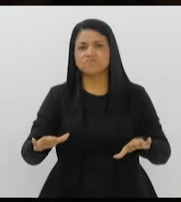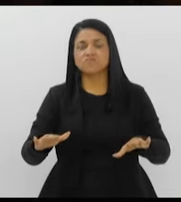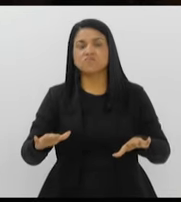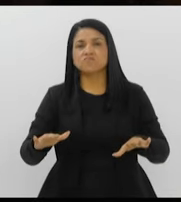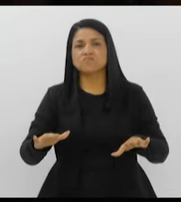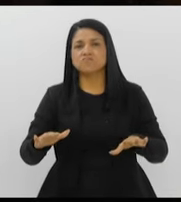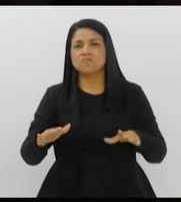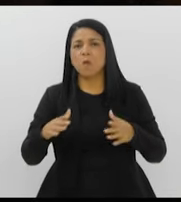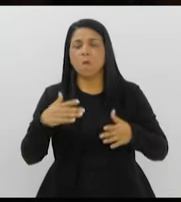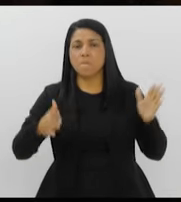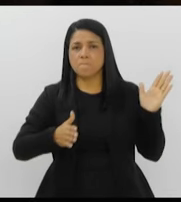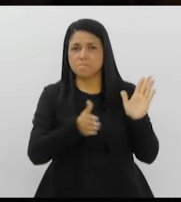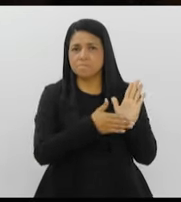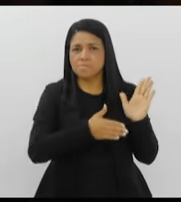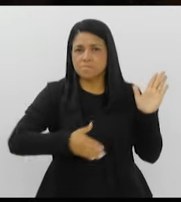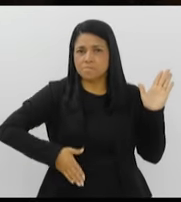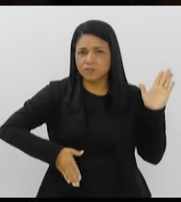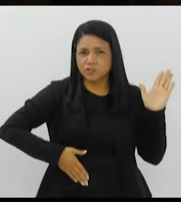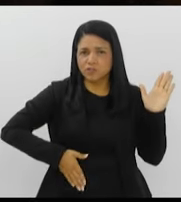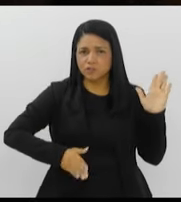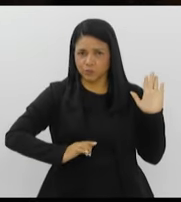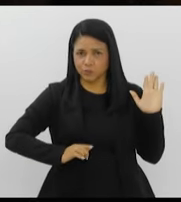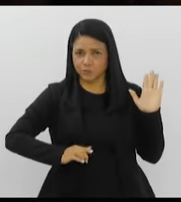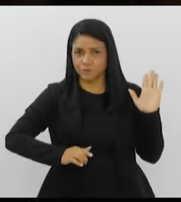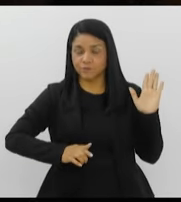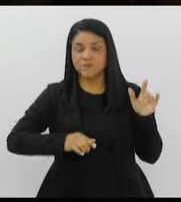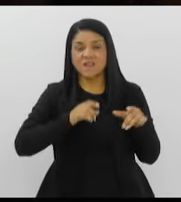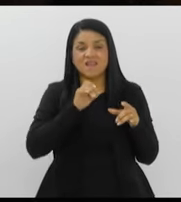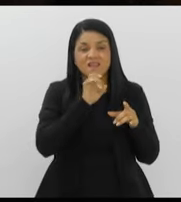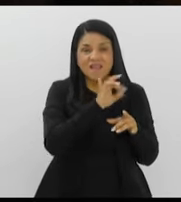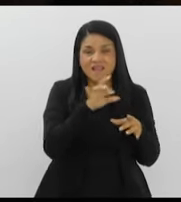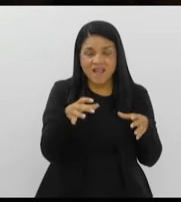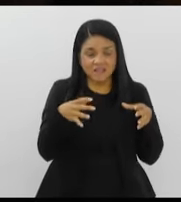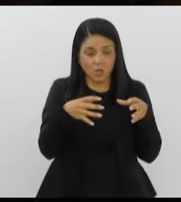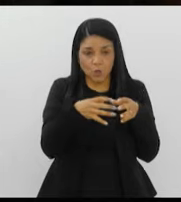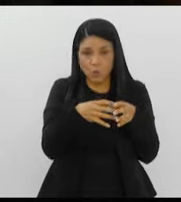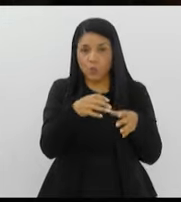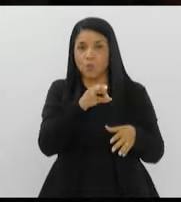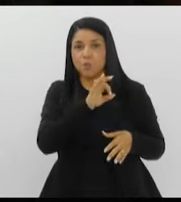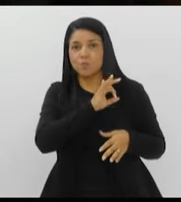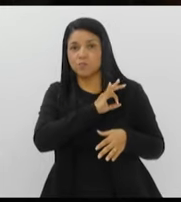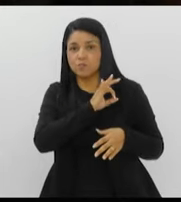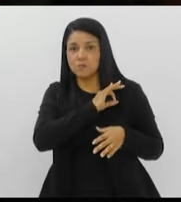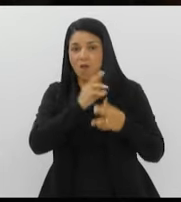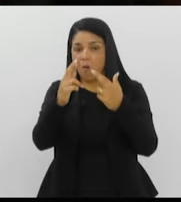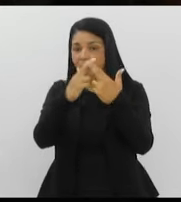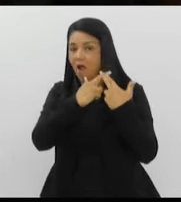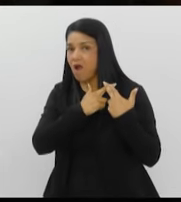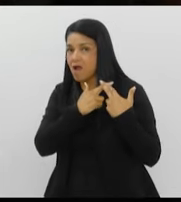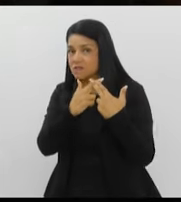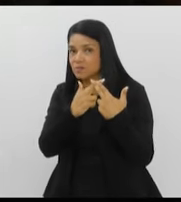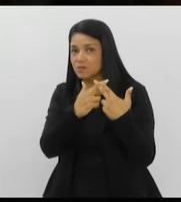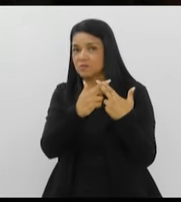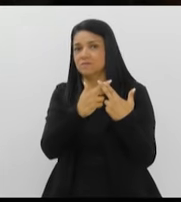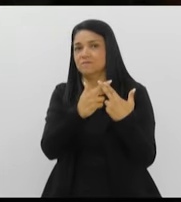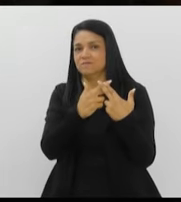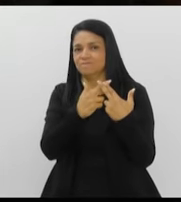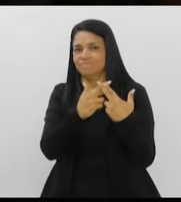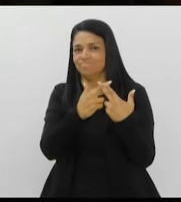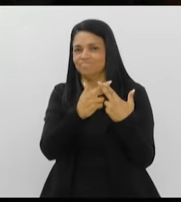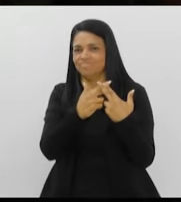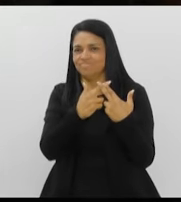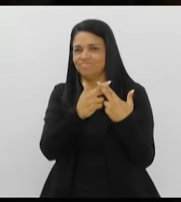vir. E a partir daquele momento, cada batalhão da área terá que ser responsável para não